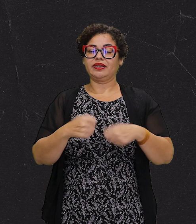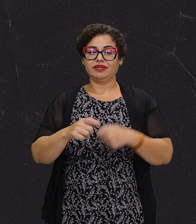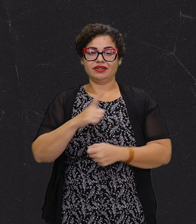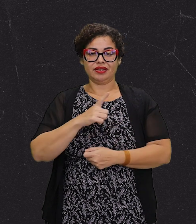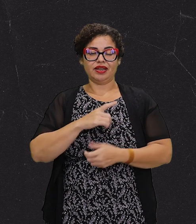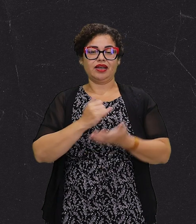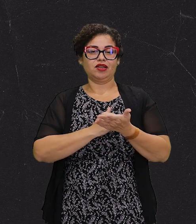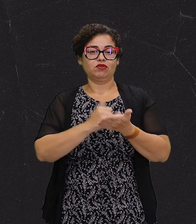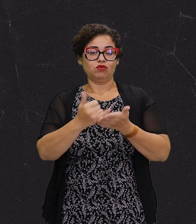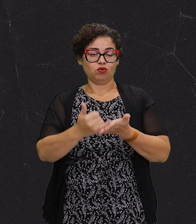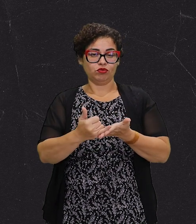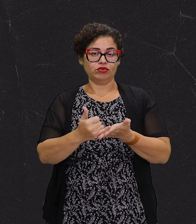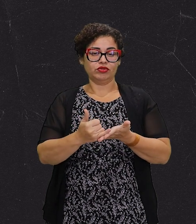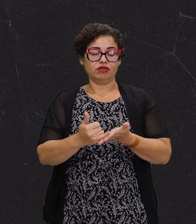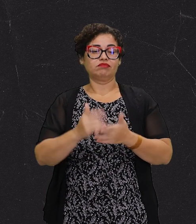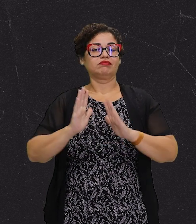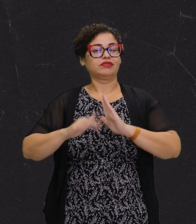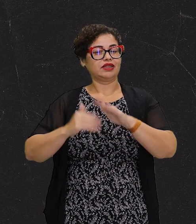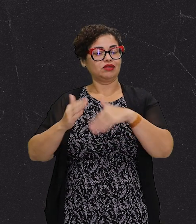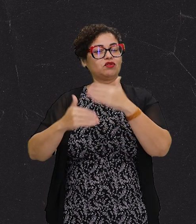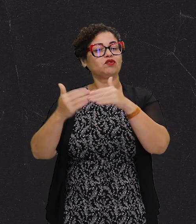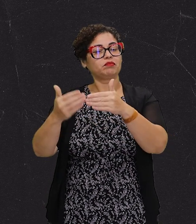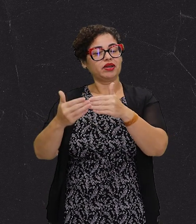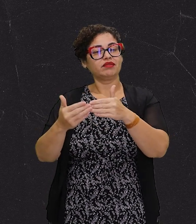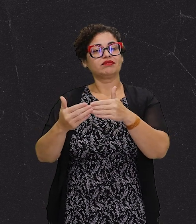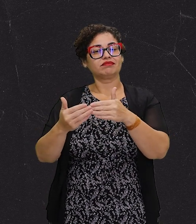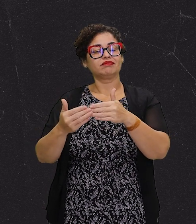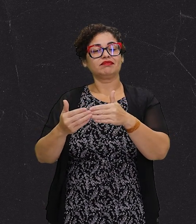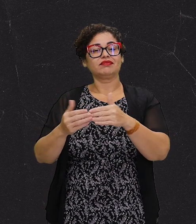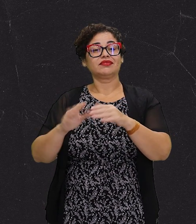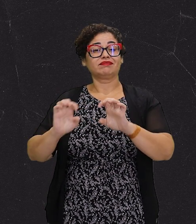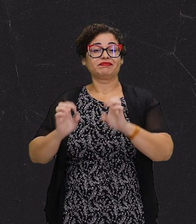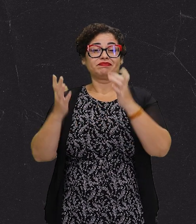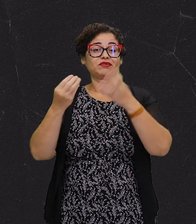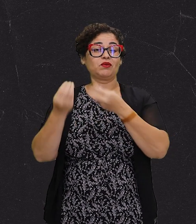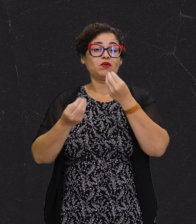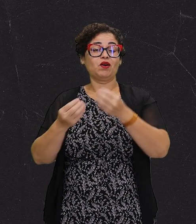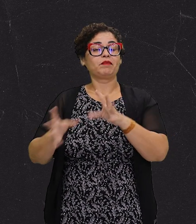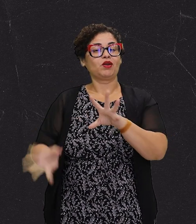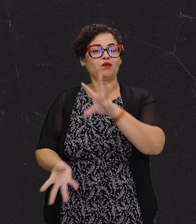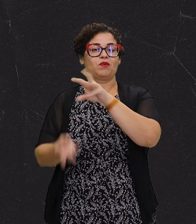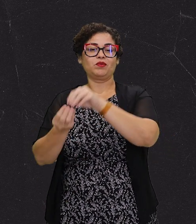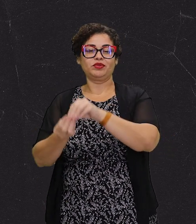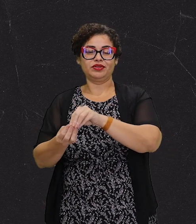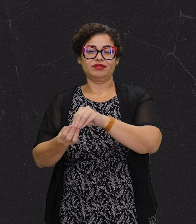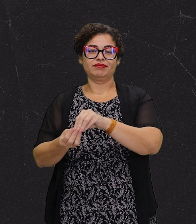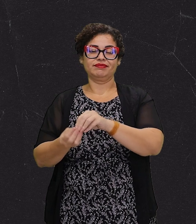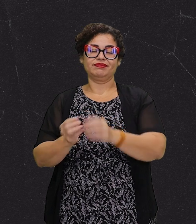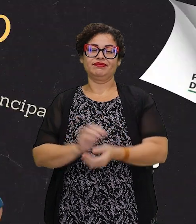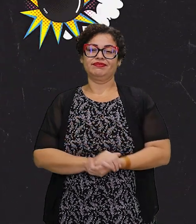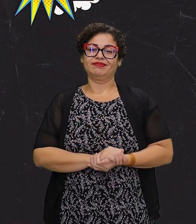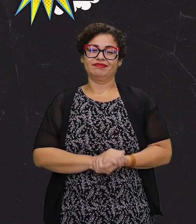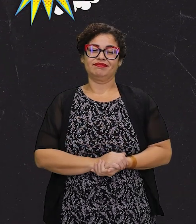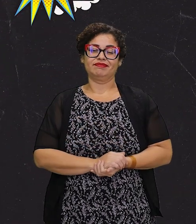conter introdução, desenvolvimento, clímax e conclusão.